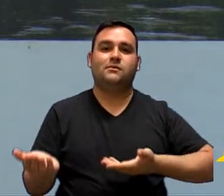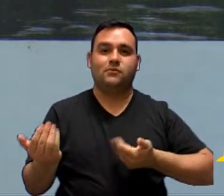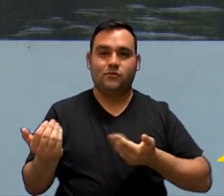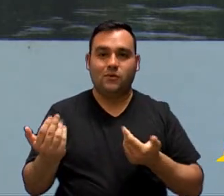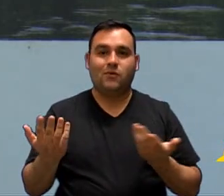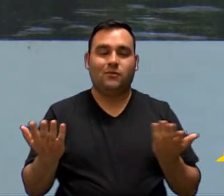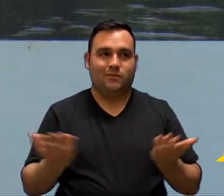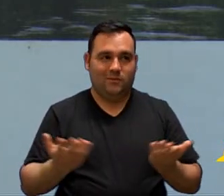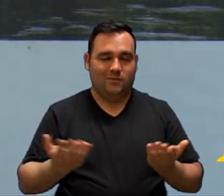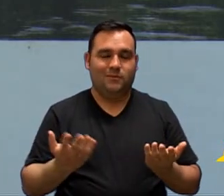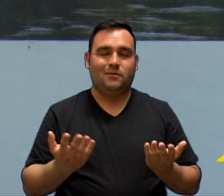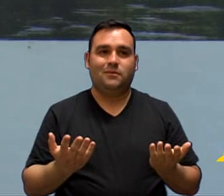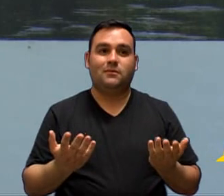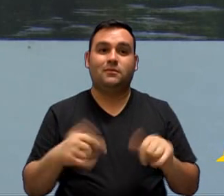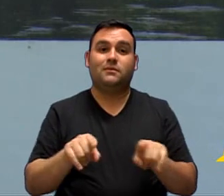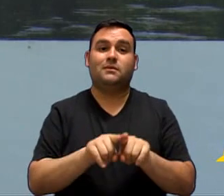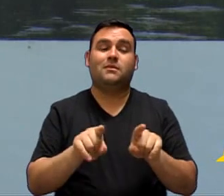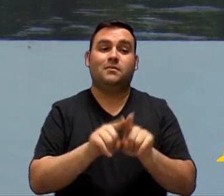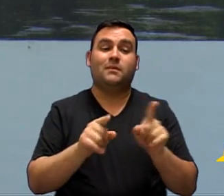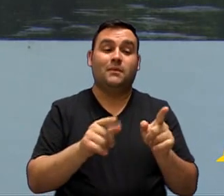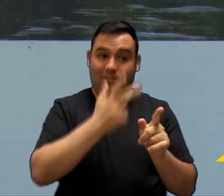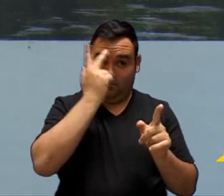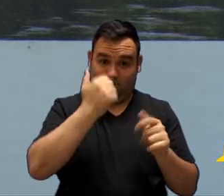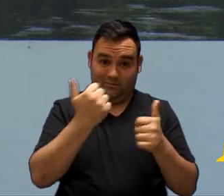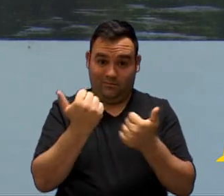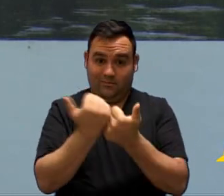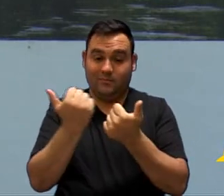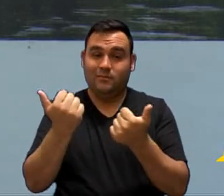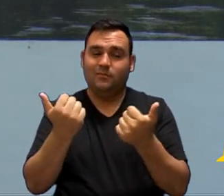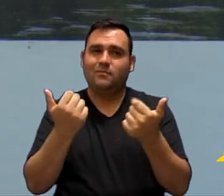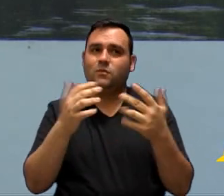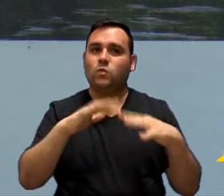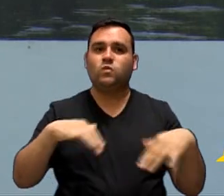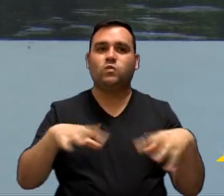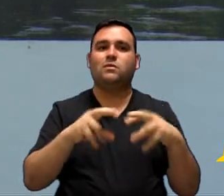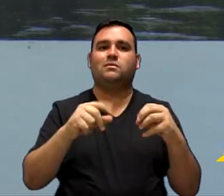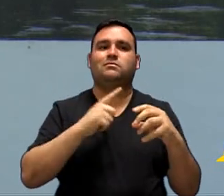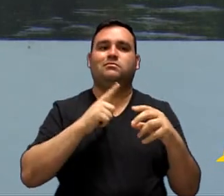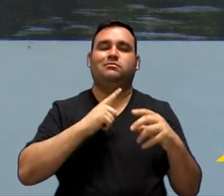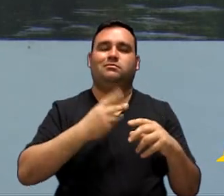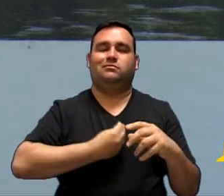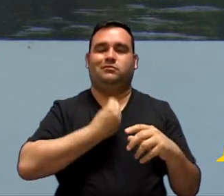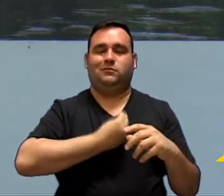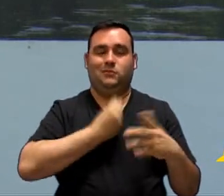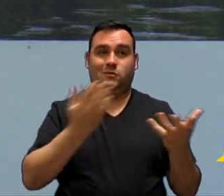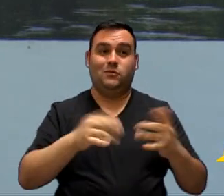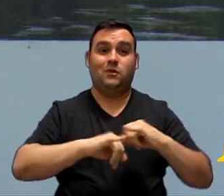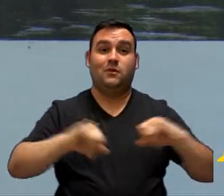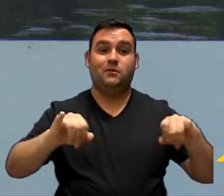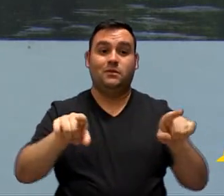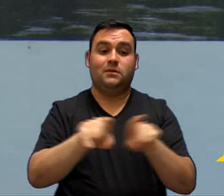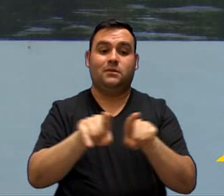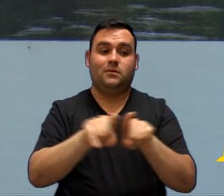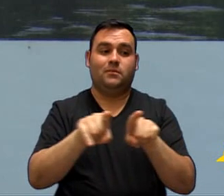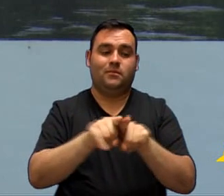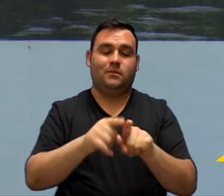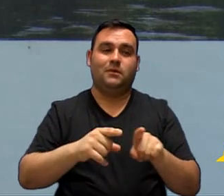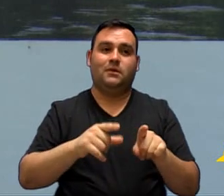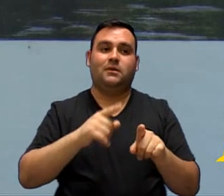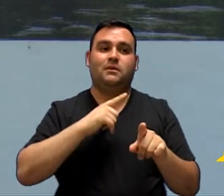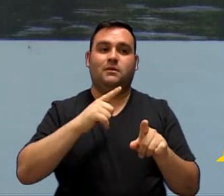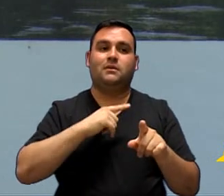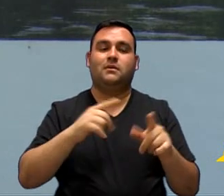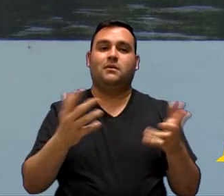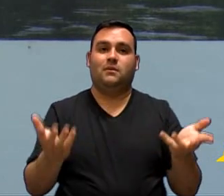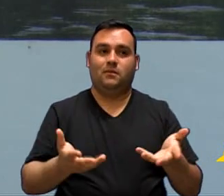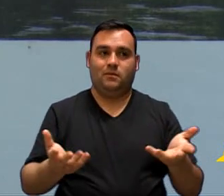vereadores mirins, os vereadores e seus suplentes, então, estão ocupando essas bancadas. Nós anunciamos também a presença neste evento,